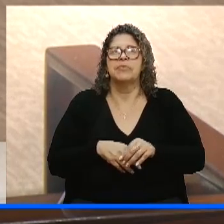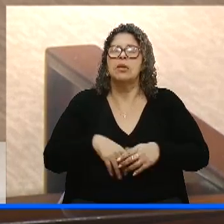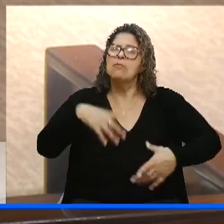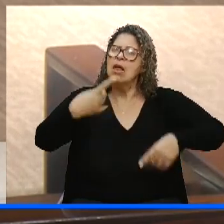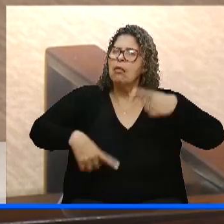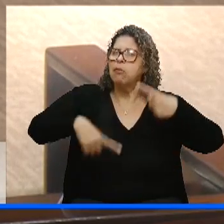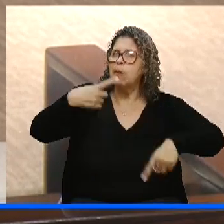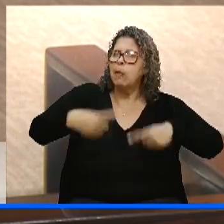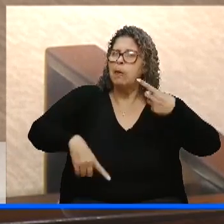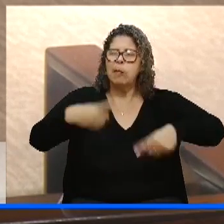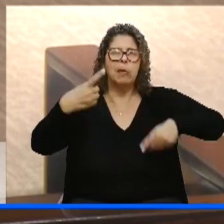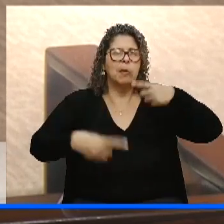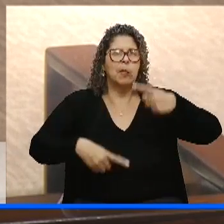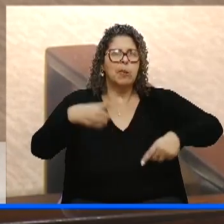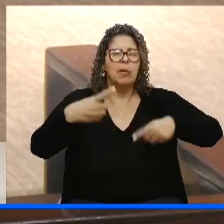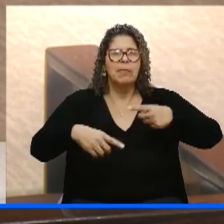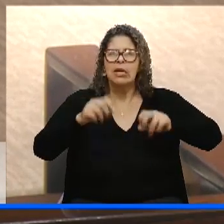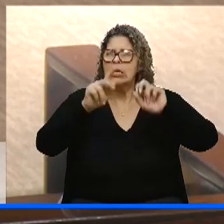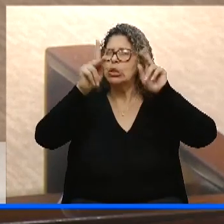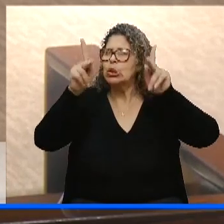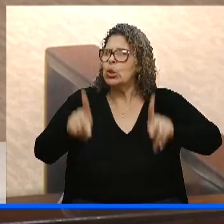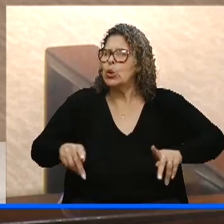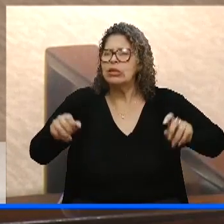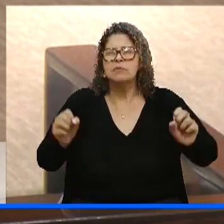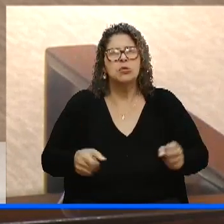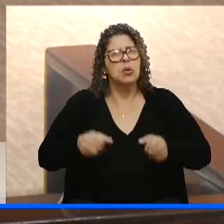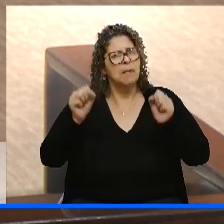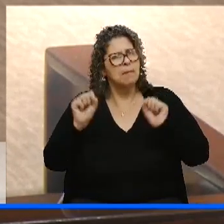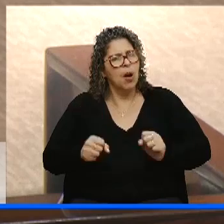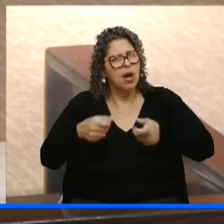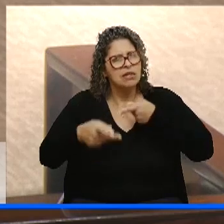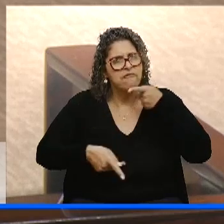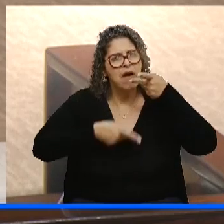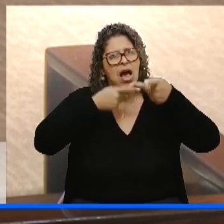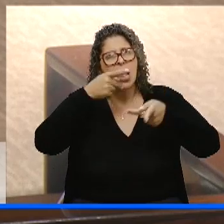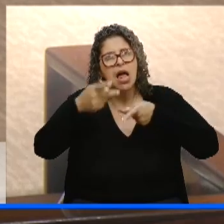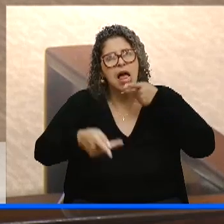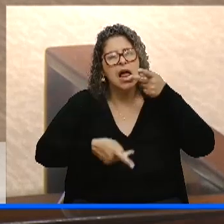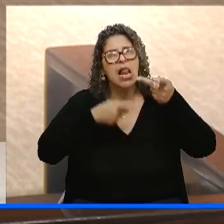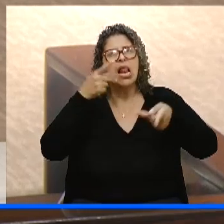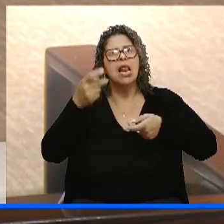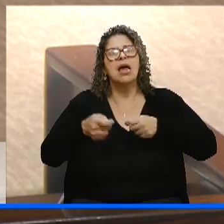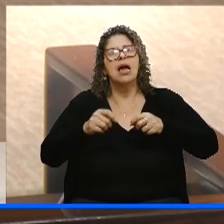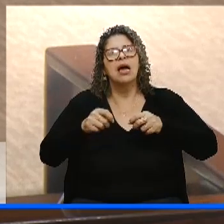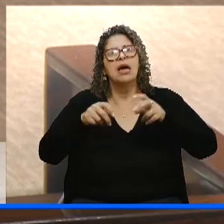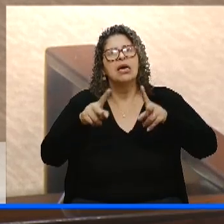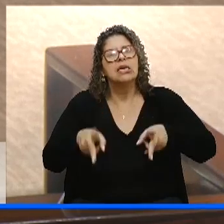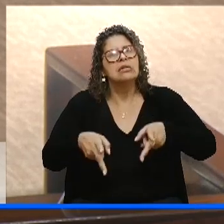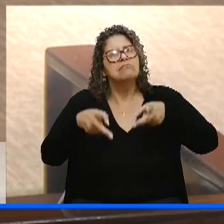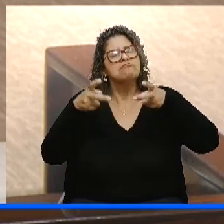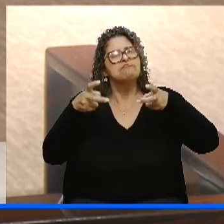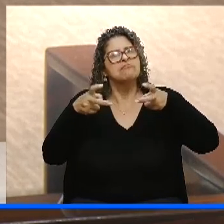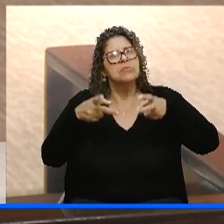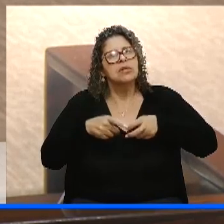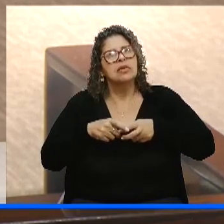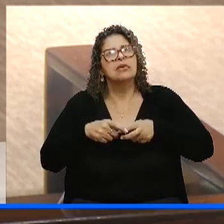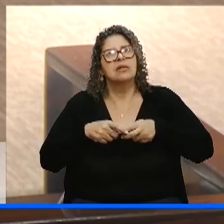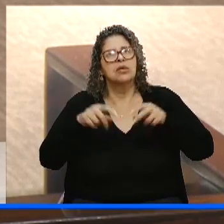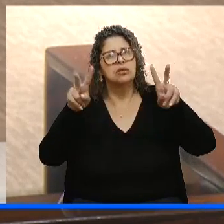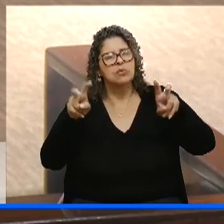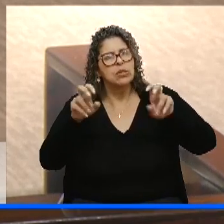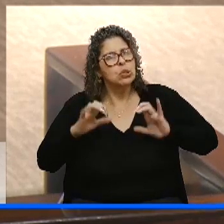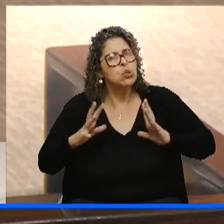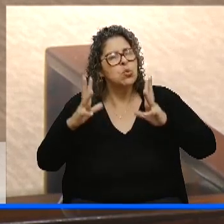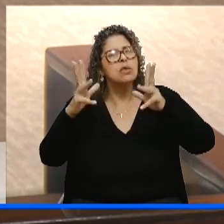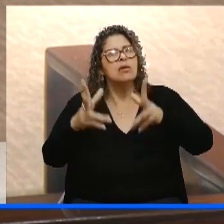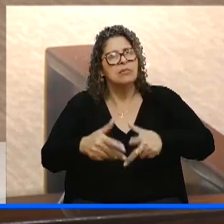debate para que a opinião pública possa se manifestar para que as instituições possam filtrar a sua opinião pública e deliberar tendo em vista o bem comum